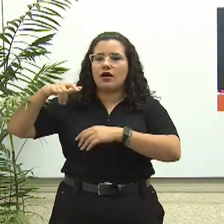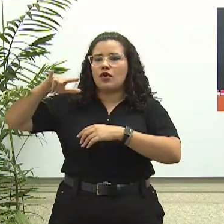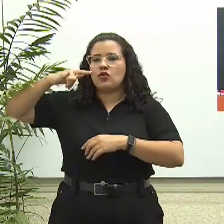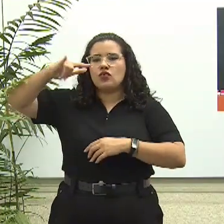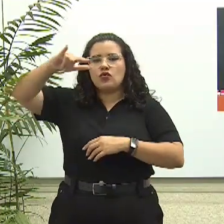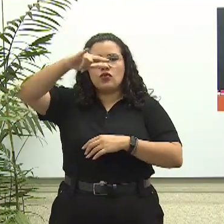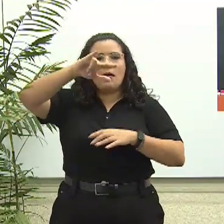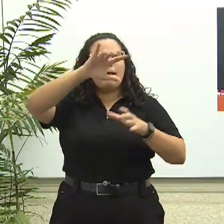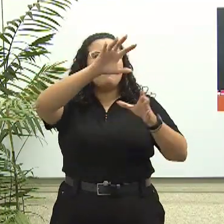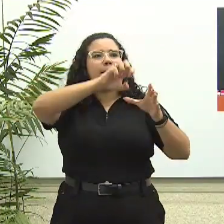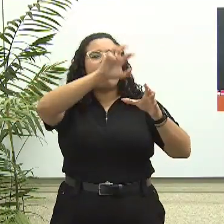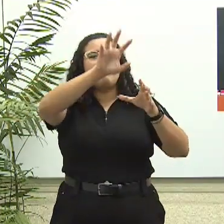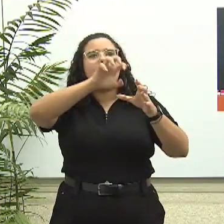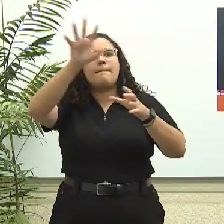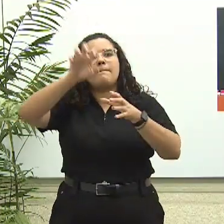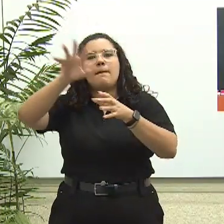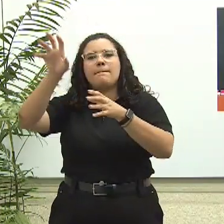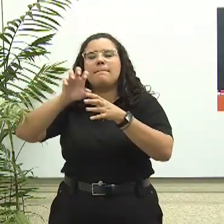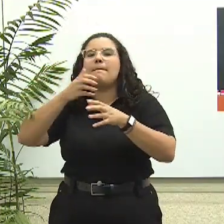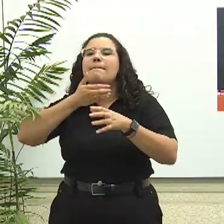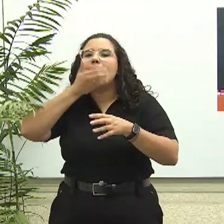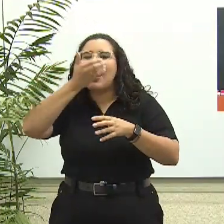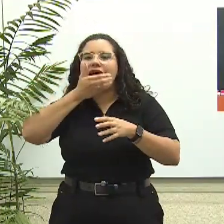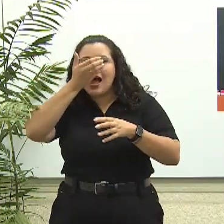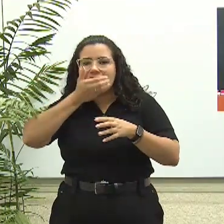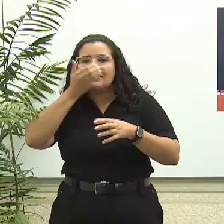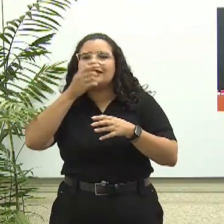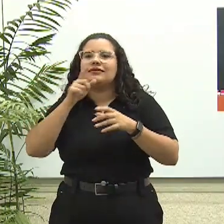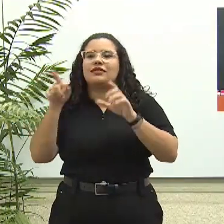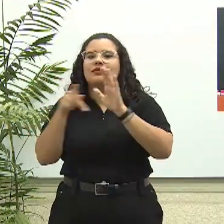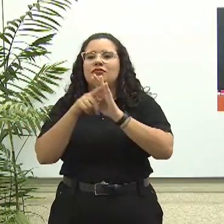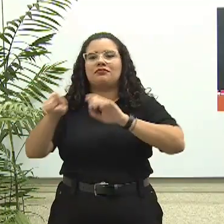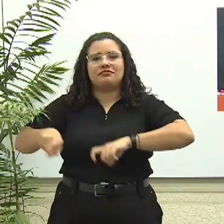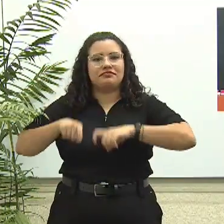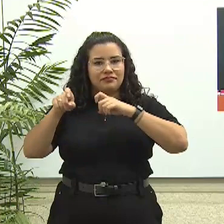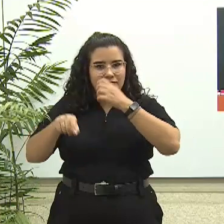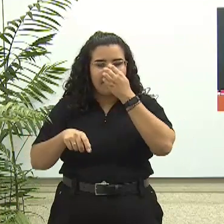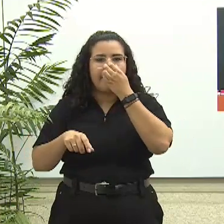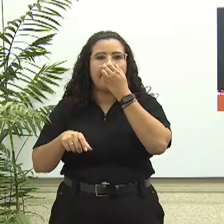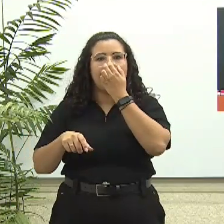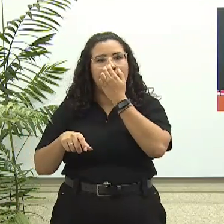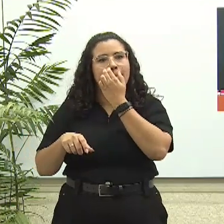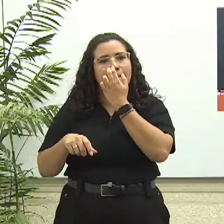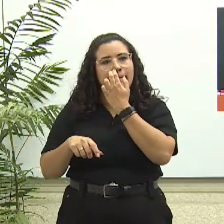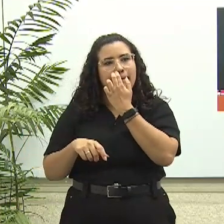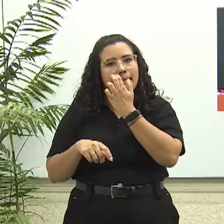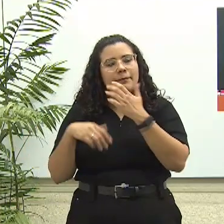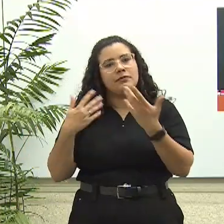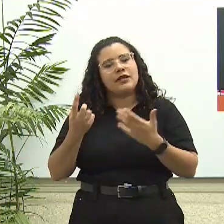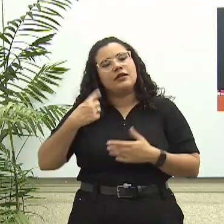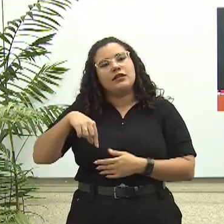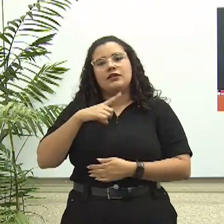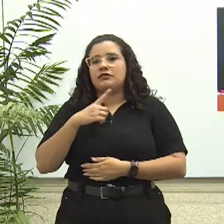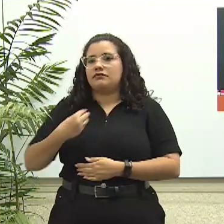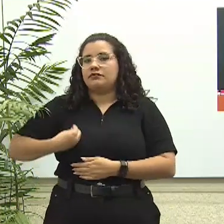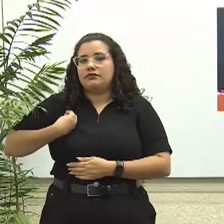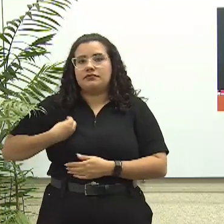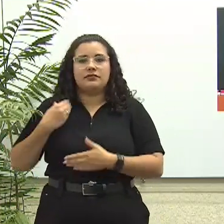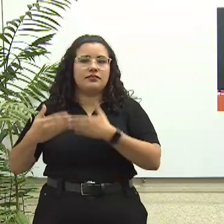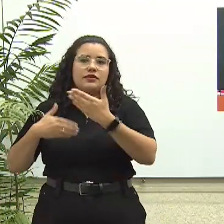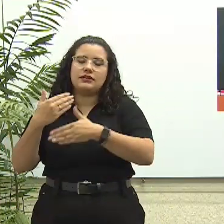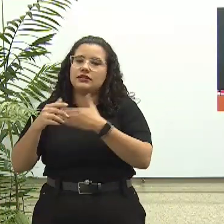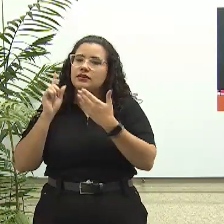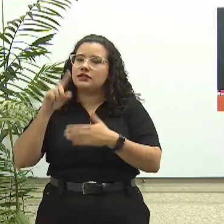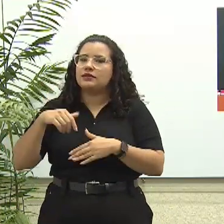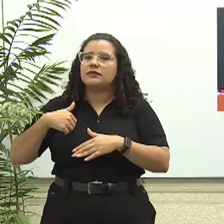numa eh num numa plantação de agronegócio né então Eh eh a gente tá vivendo um processo cada vez maior